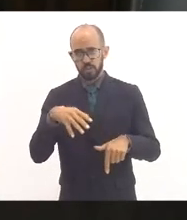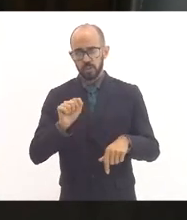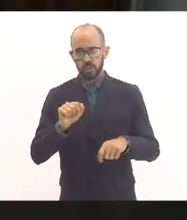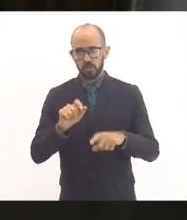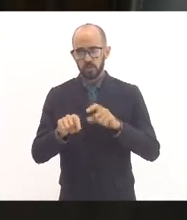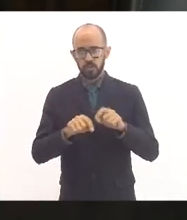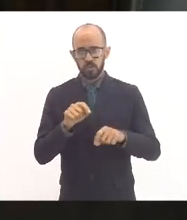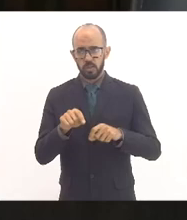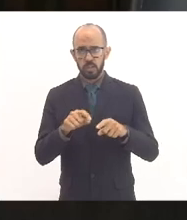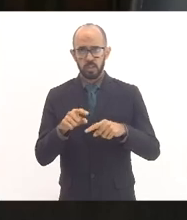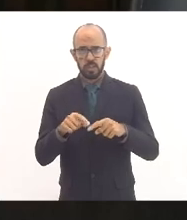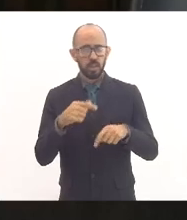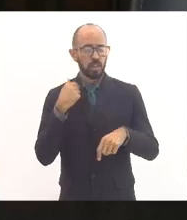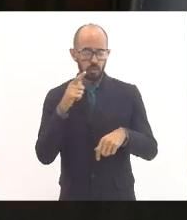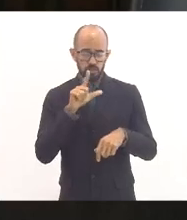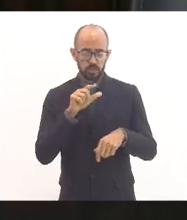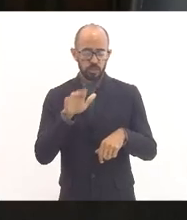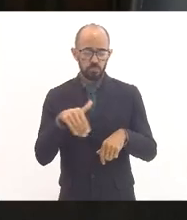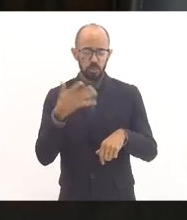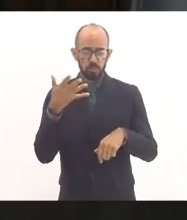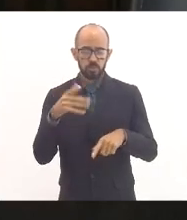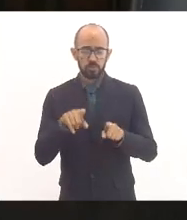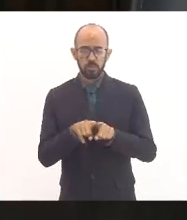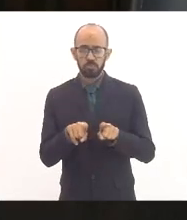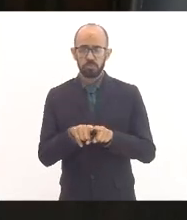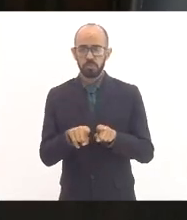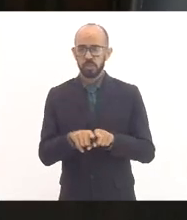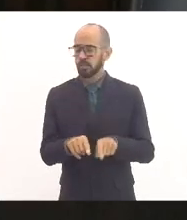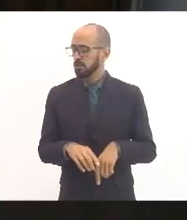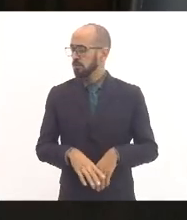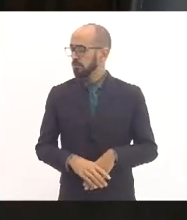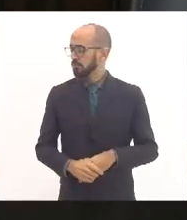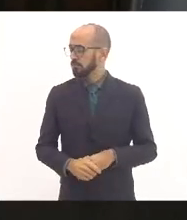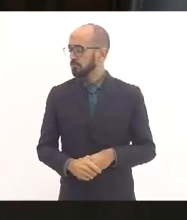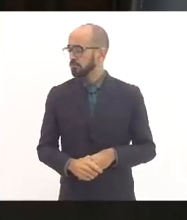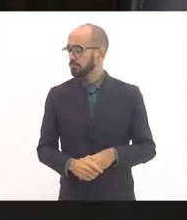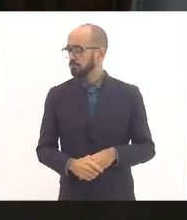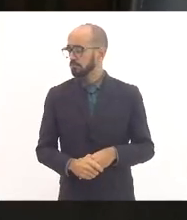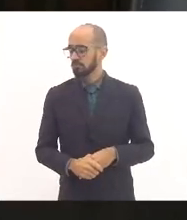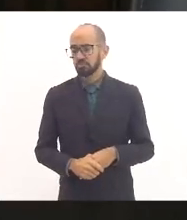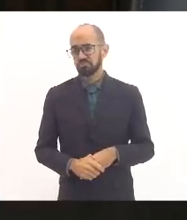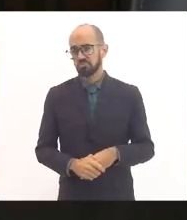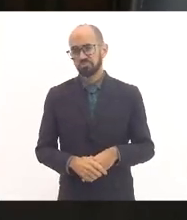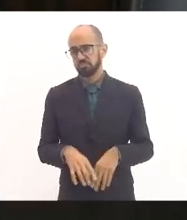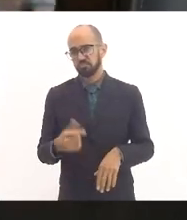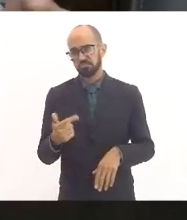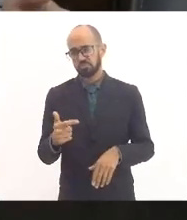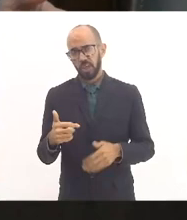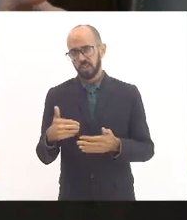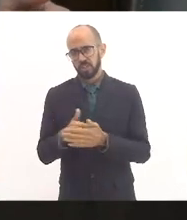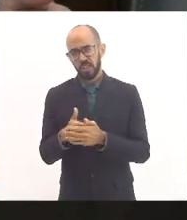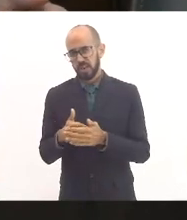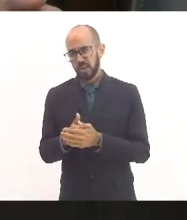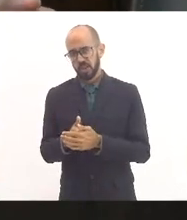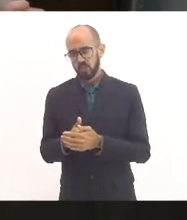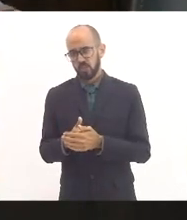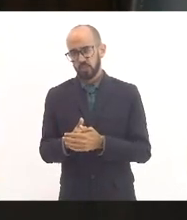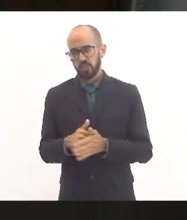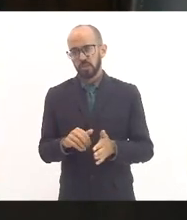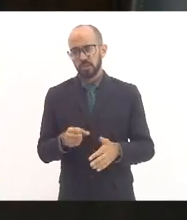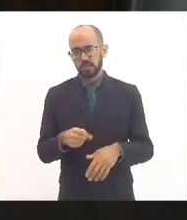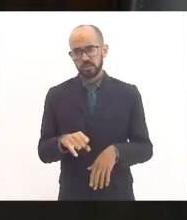seja normalmente é promovido e eu vejo mistério né Ele foi promovido por antiguidade